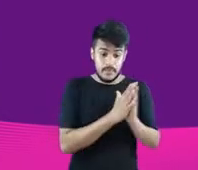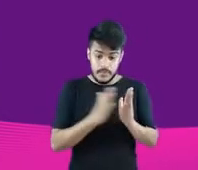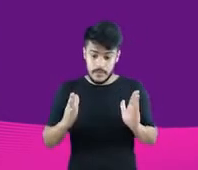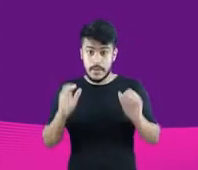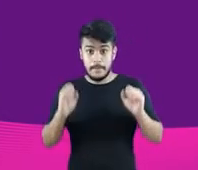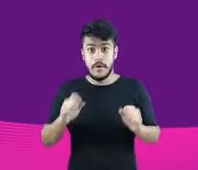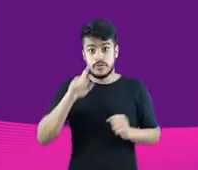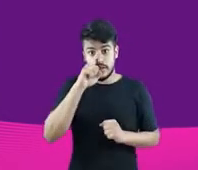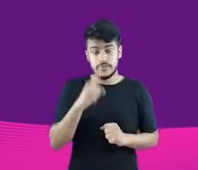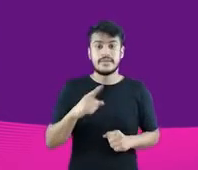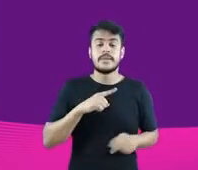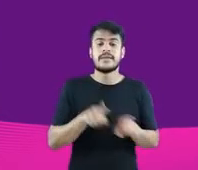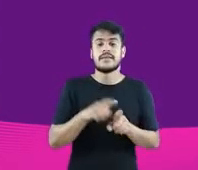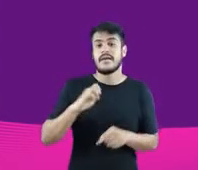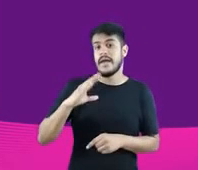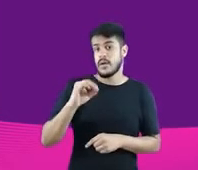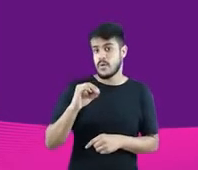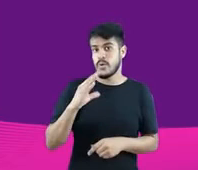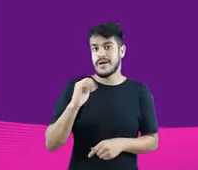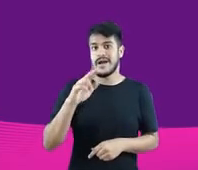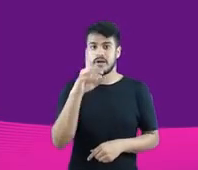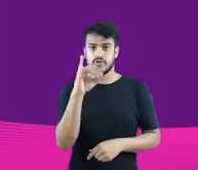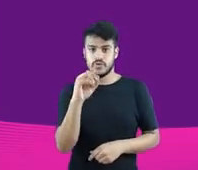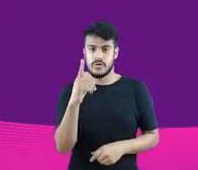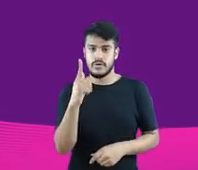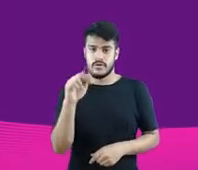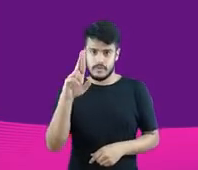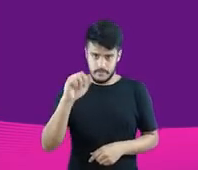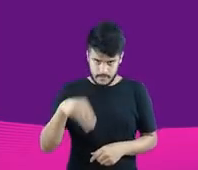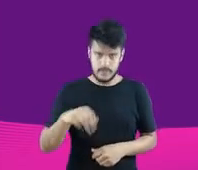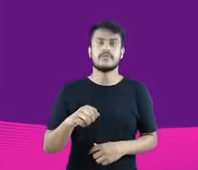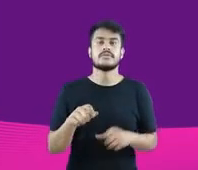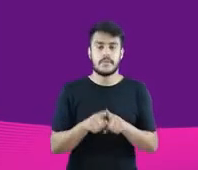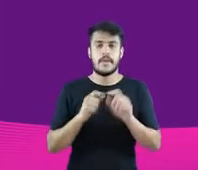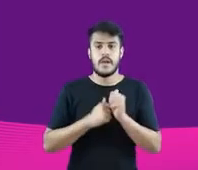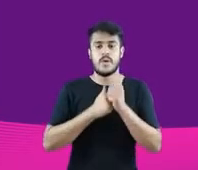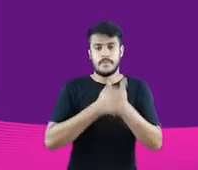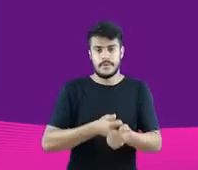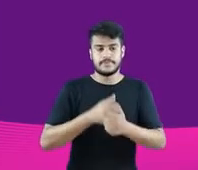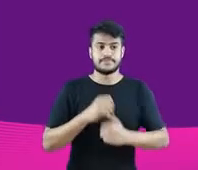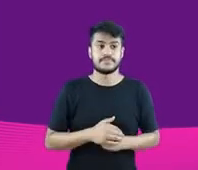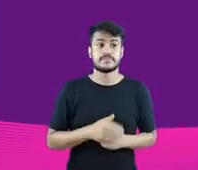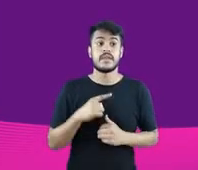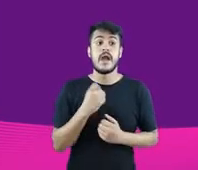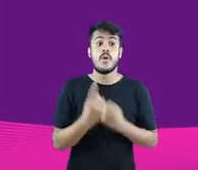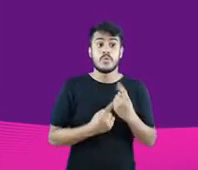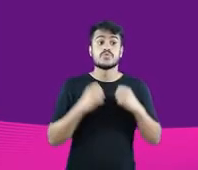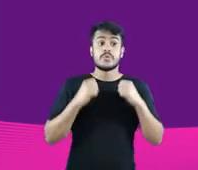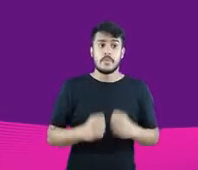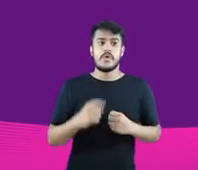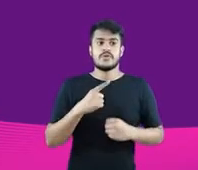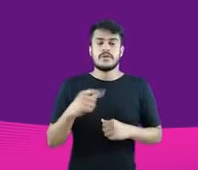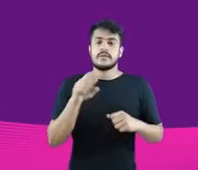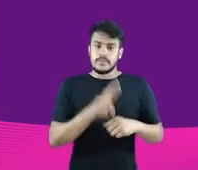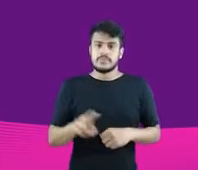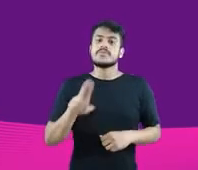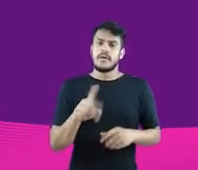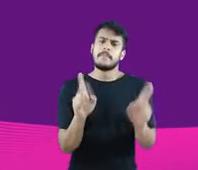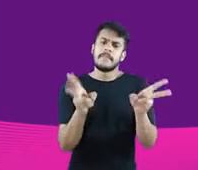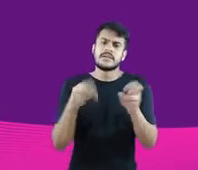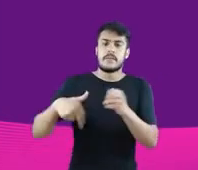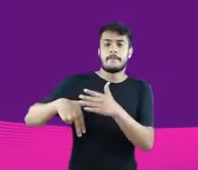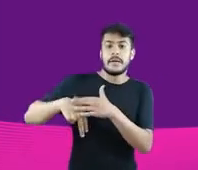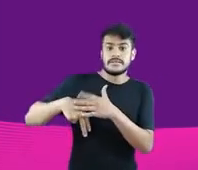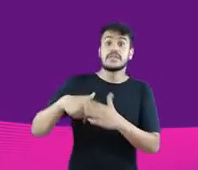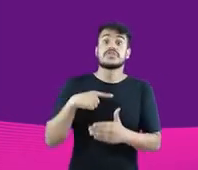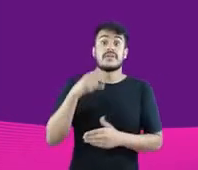com troponina e com BNP. Tá? Agentes cardioprotetores podem ser utilizados nessas pacientes com mais alto risco, como,